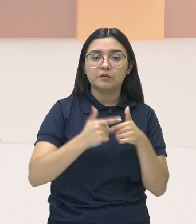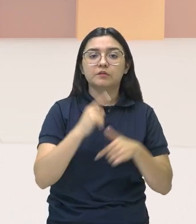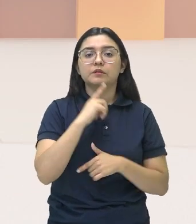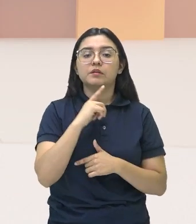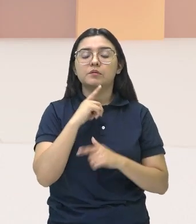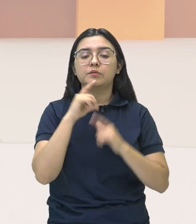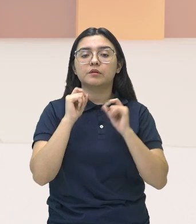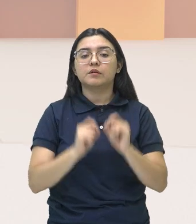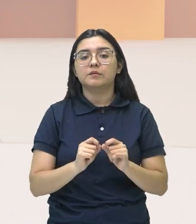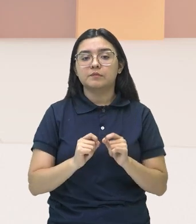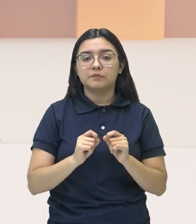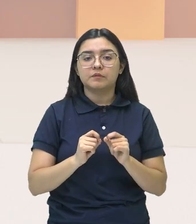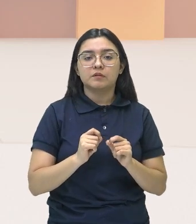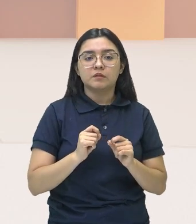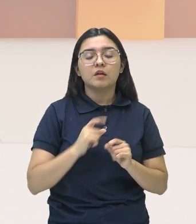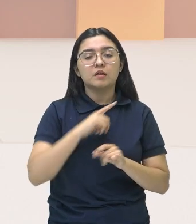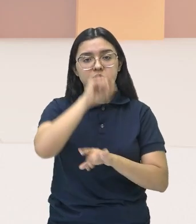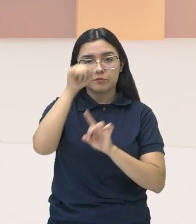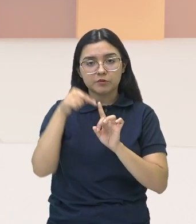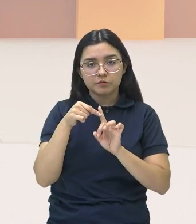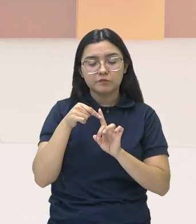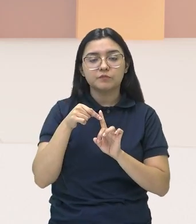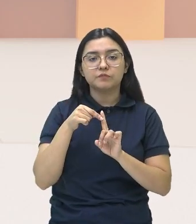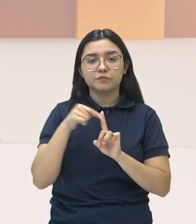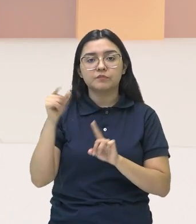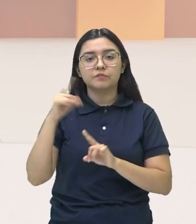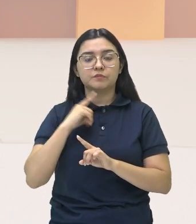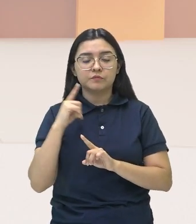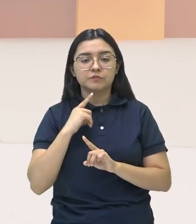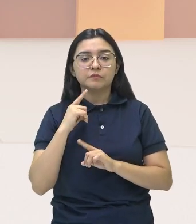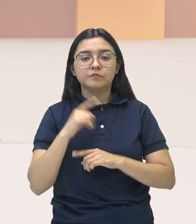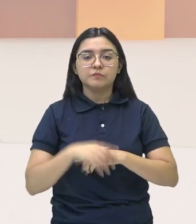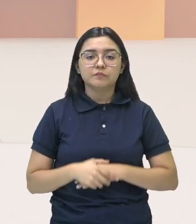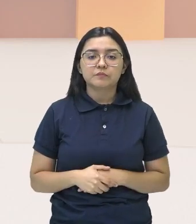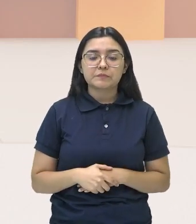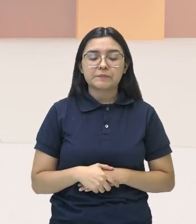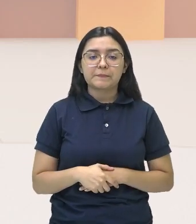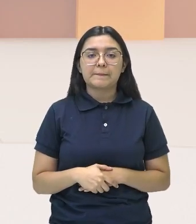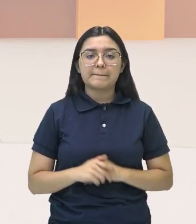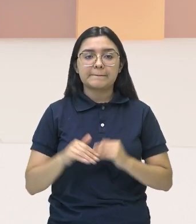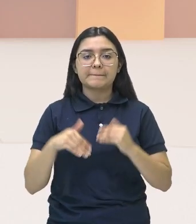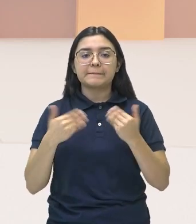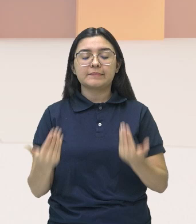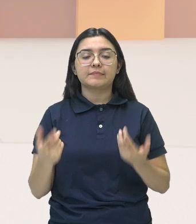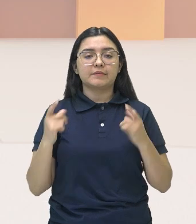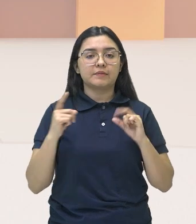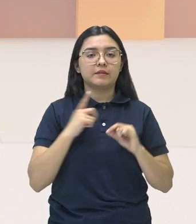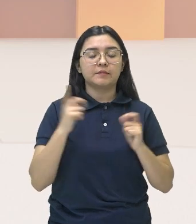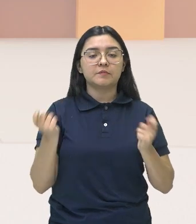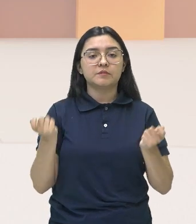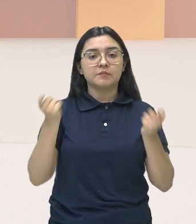tem essa finalidade, esse objetivo de que ele traga,